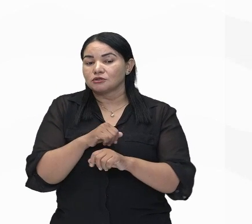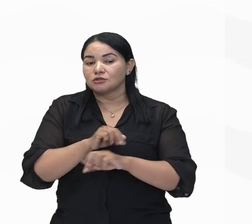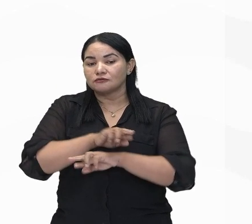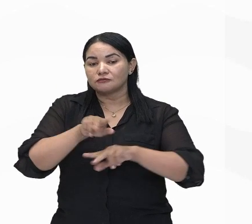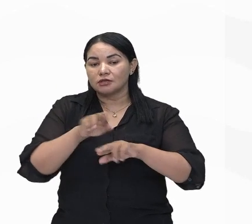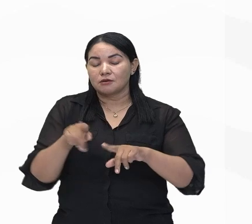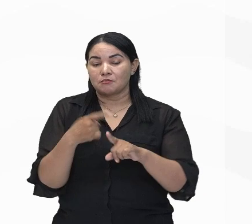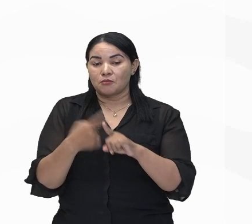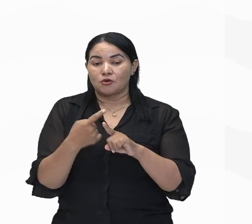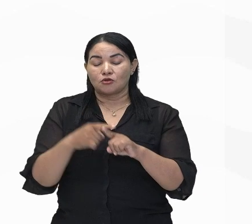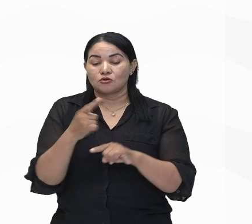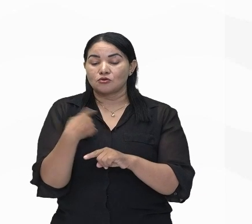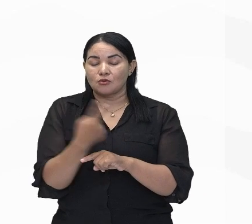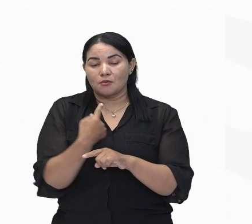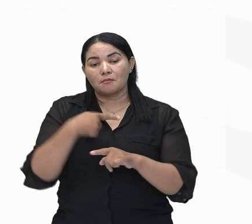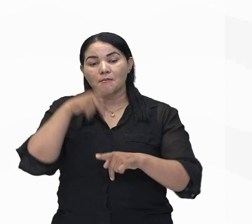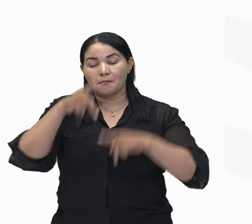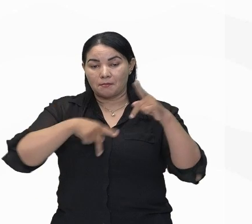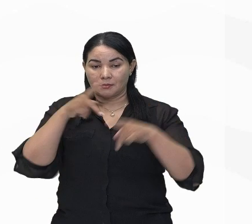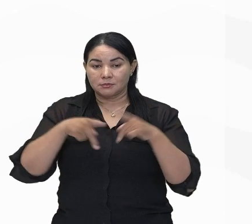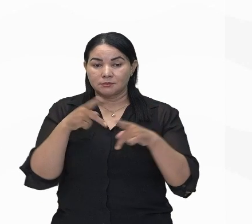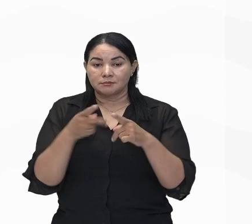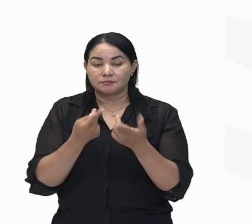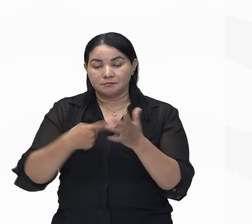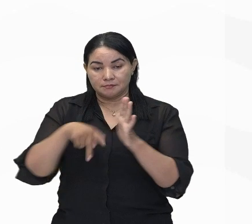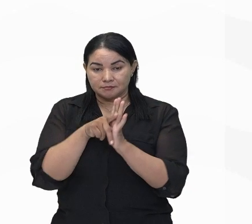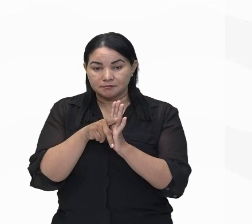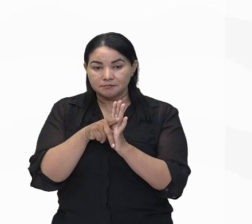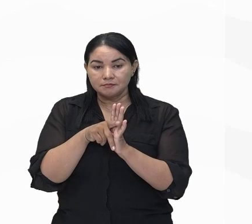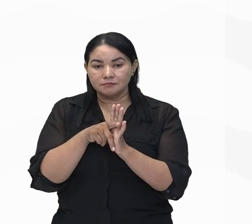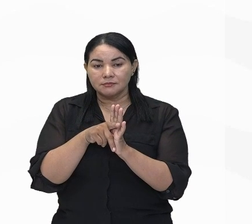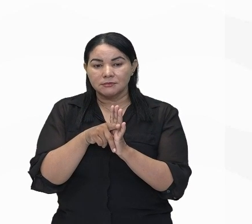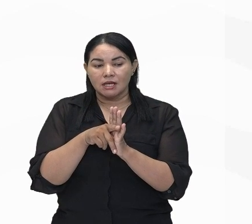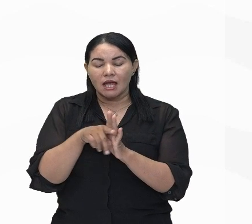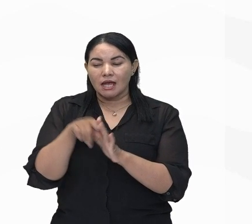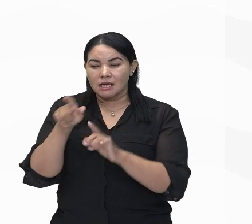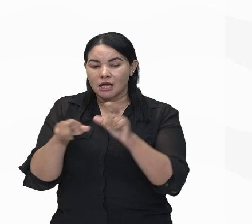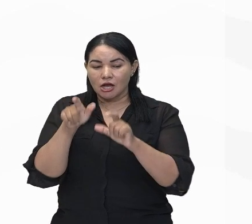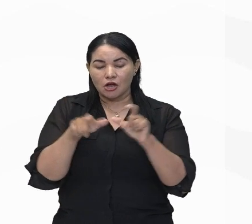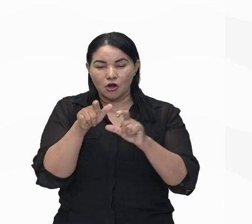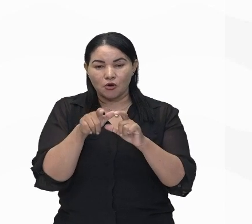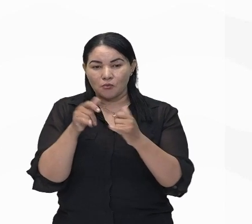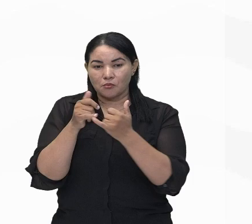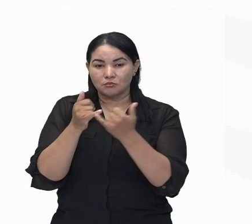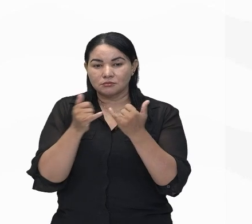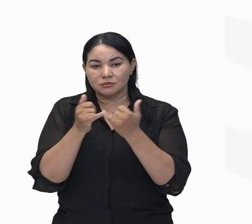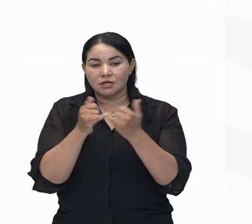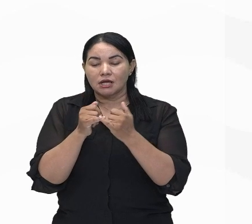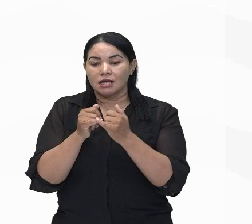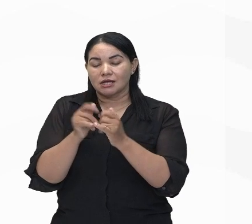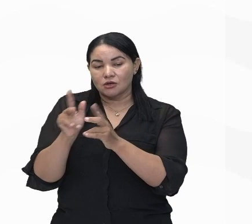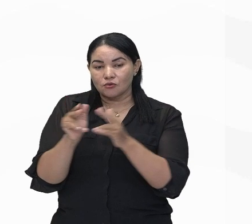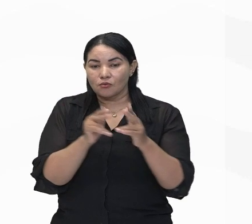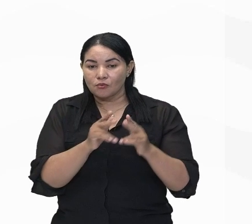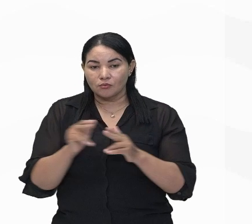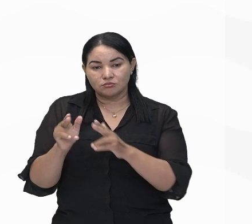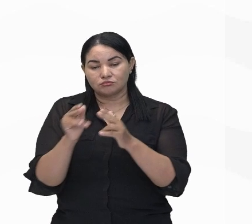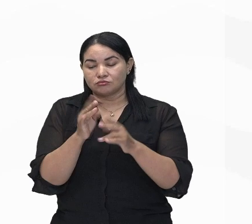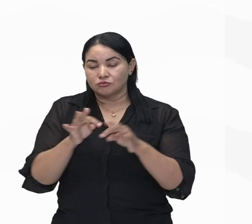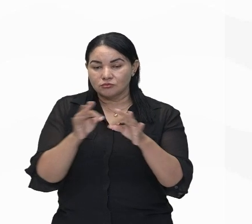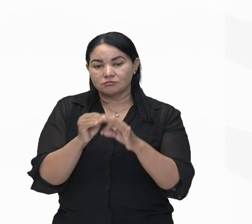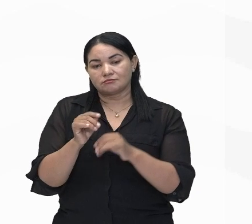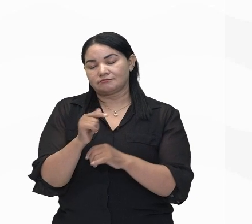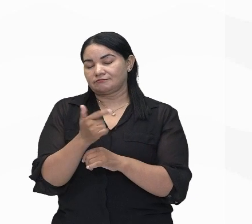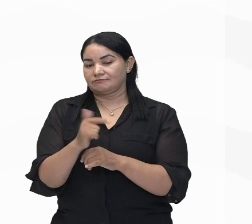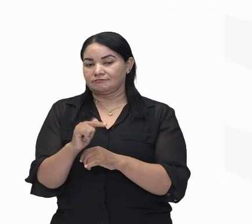da humanidade. Nós não somos todos iguais. As manifestações culturais pelo mundo inteiro são